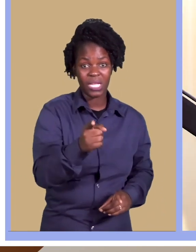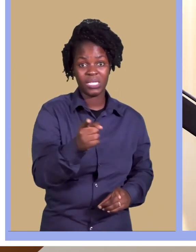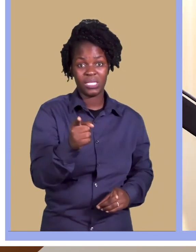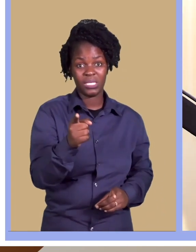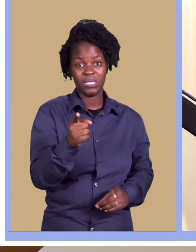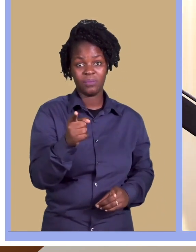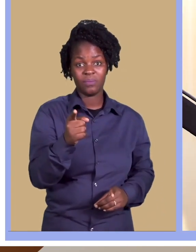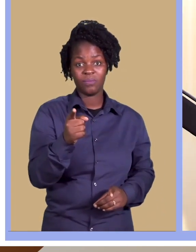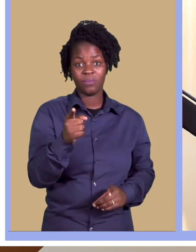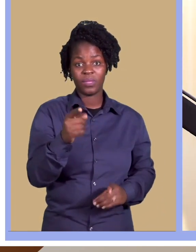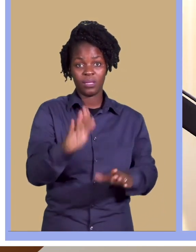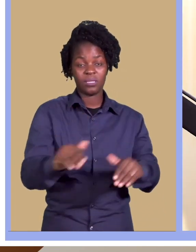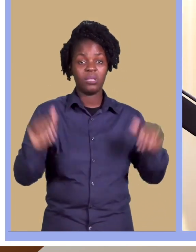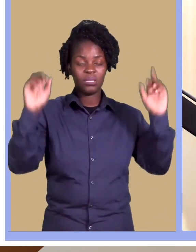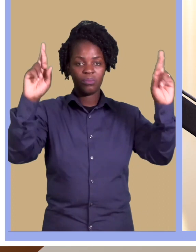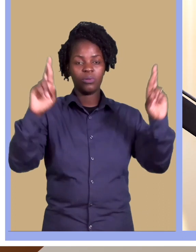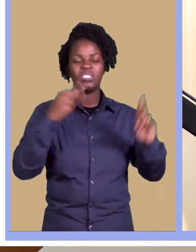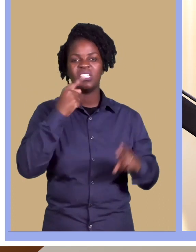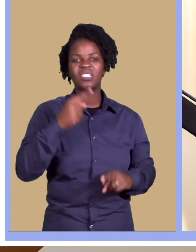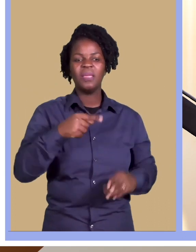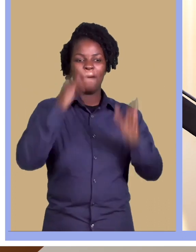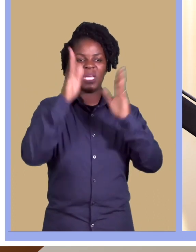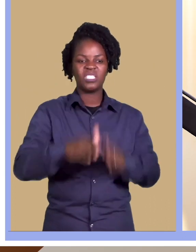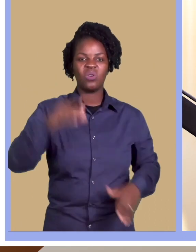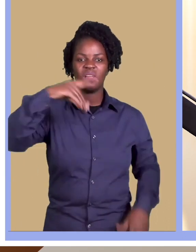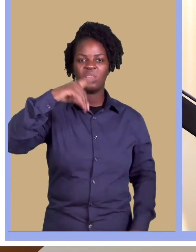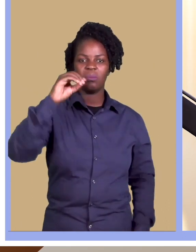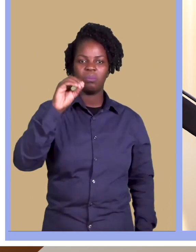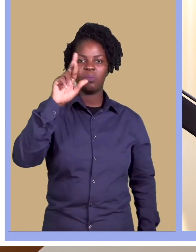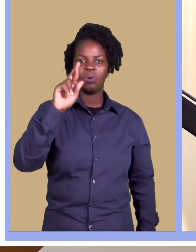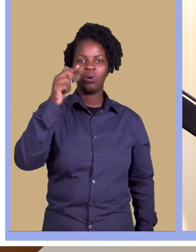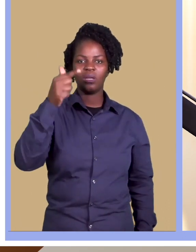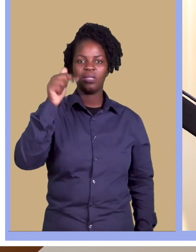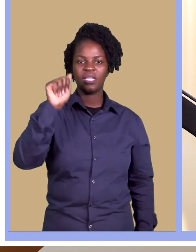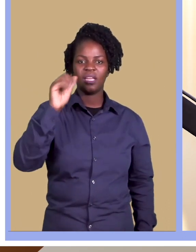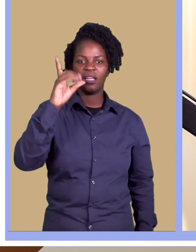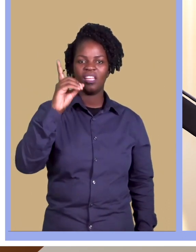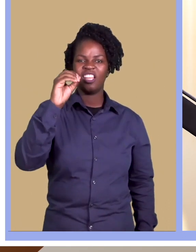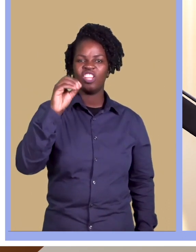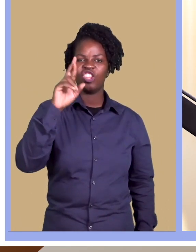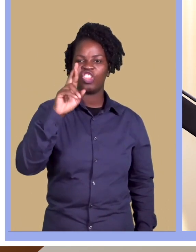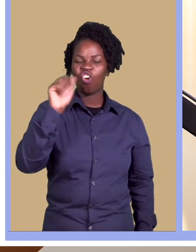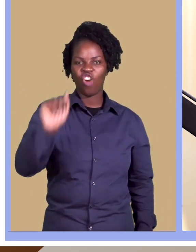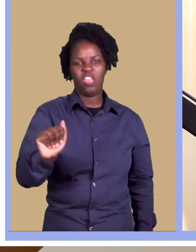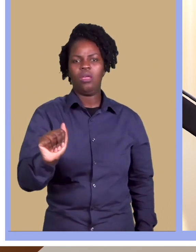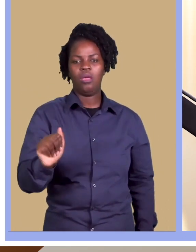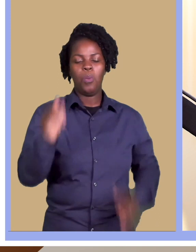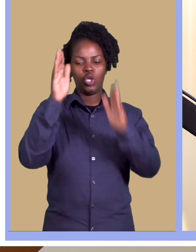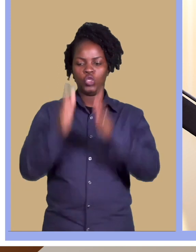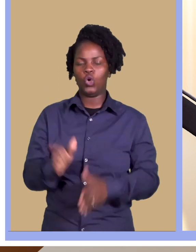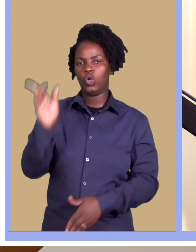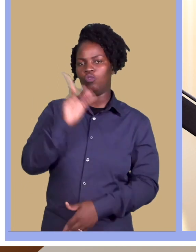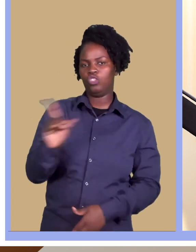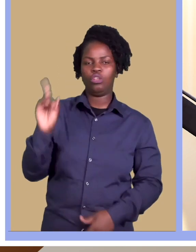usa o termo portadoras de deficiência. Então, é completamente um dar passos atrás, né? É dar